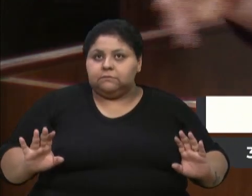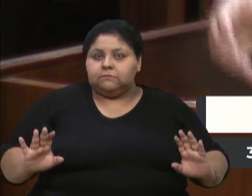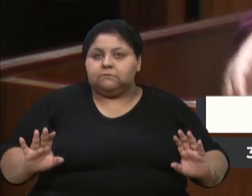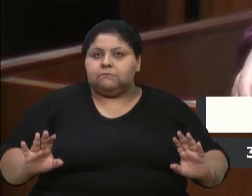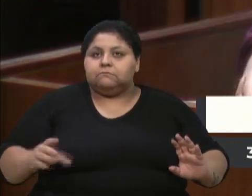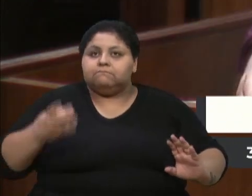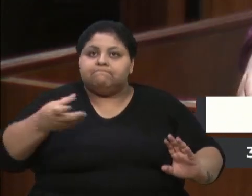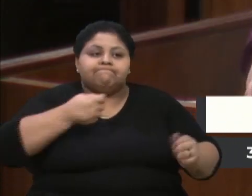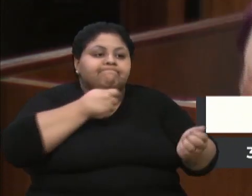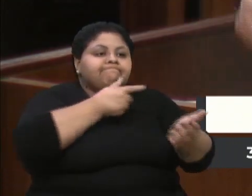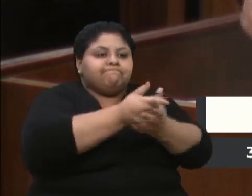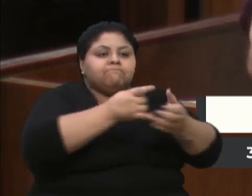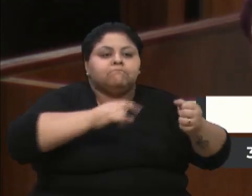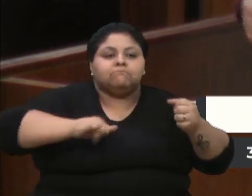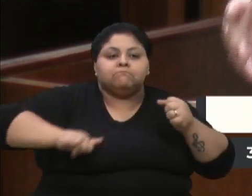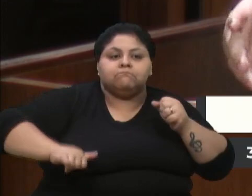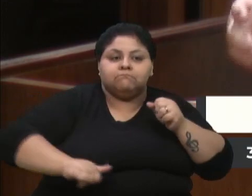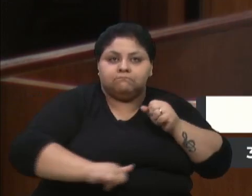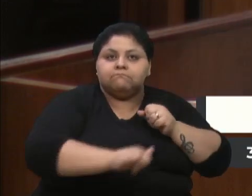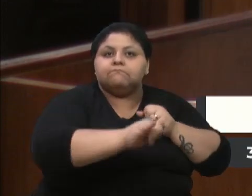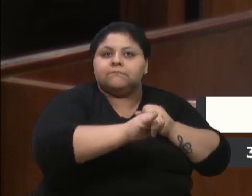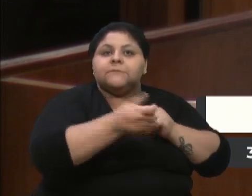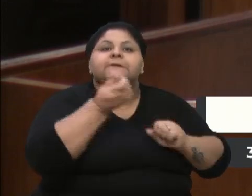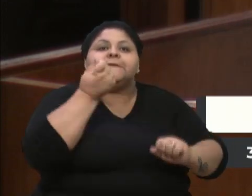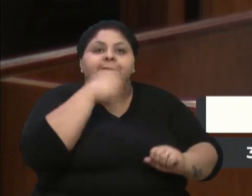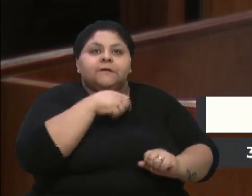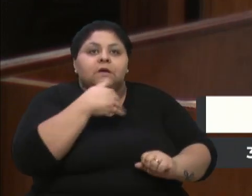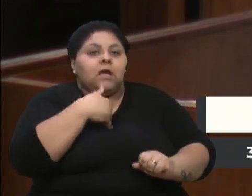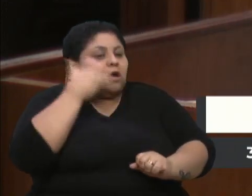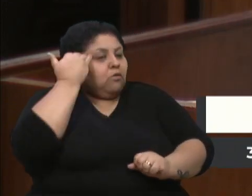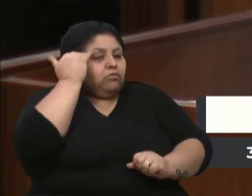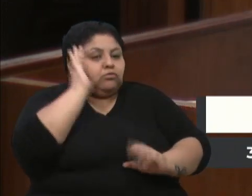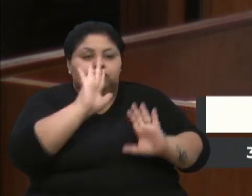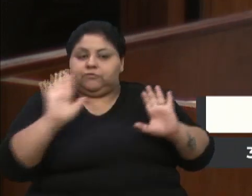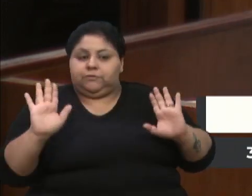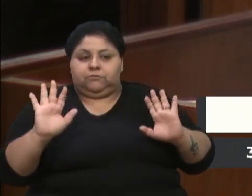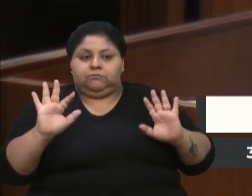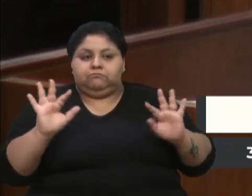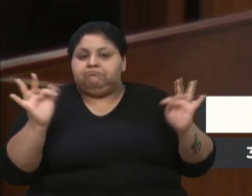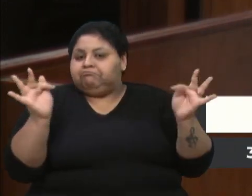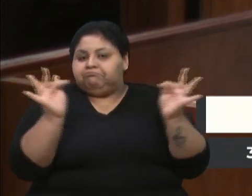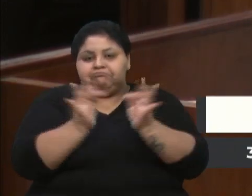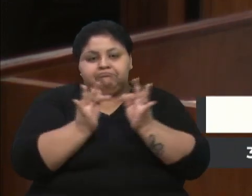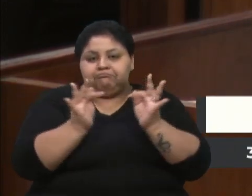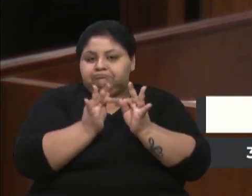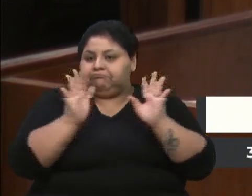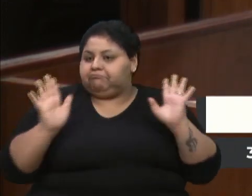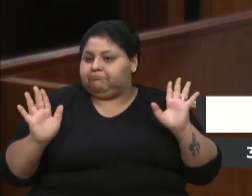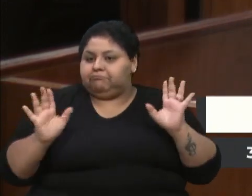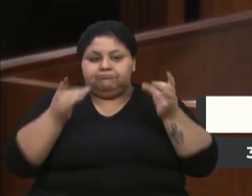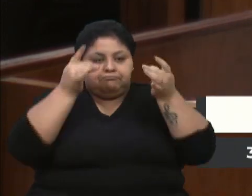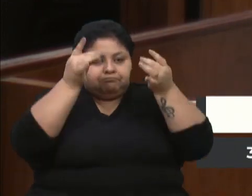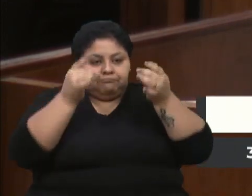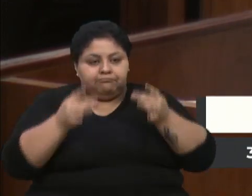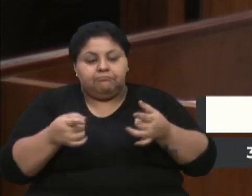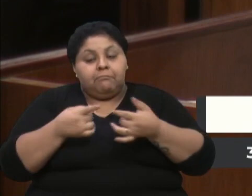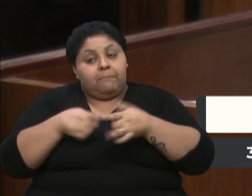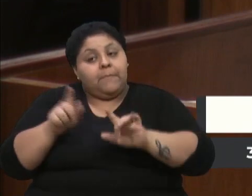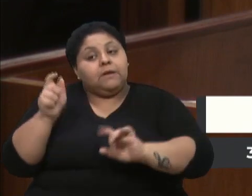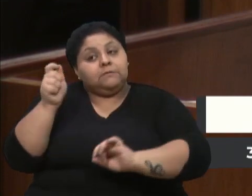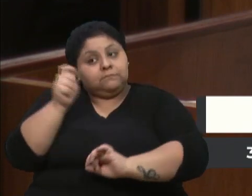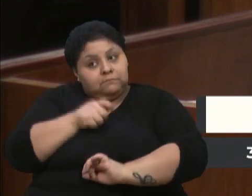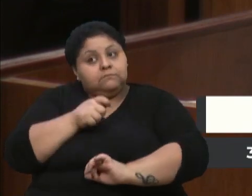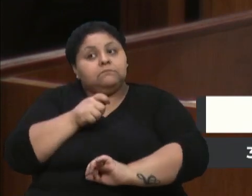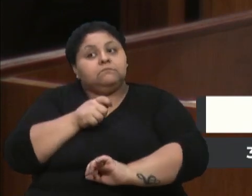Quer comprar um avião? Se há essa necessidade, eu não sei, eu não sou técnico, nem tenho essa especialidade. Mas se precisa,